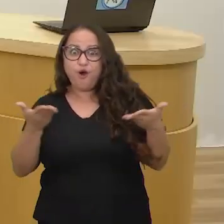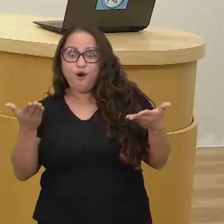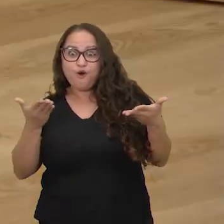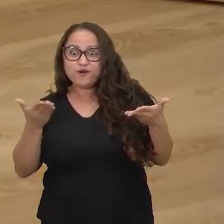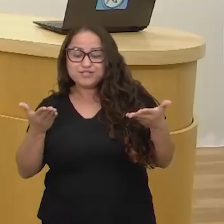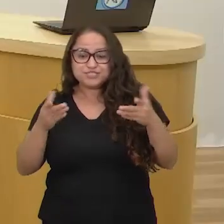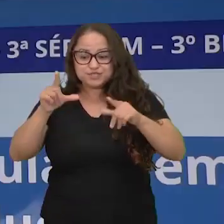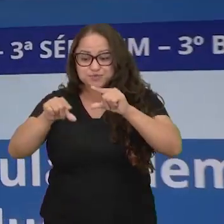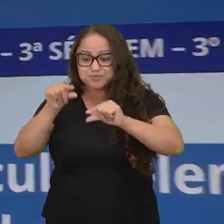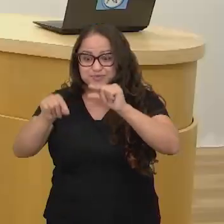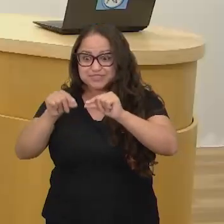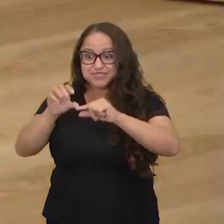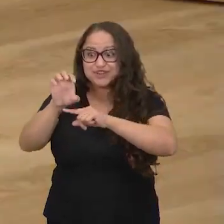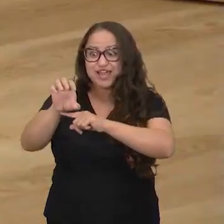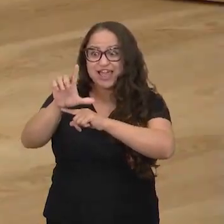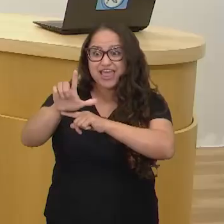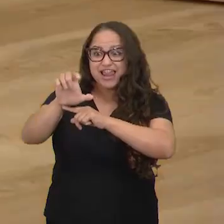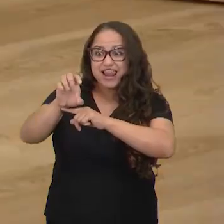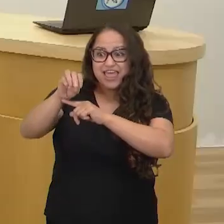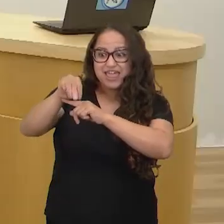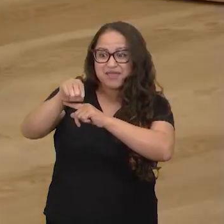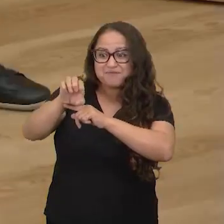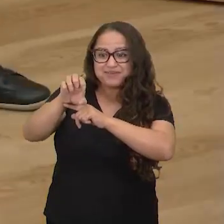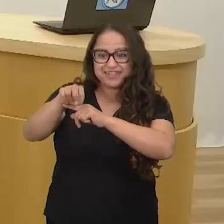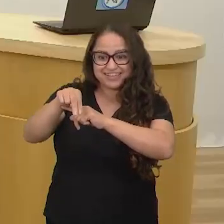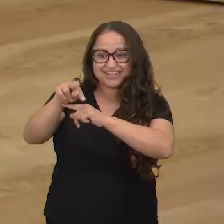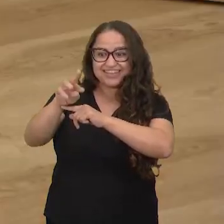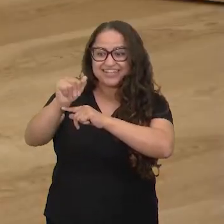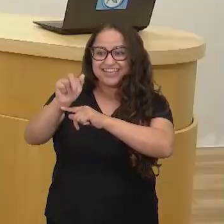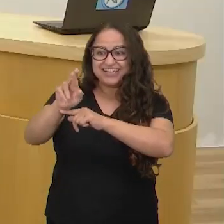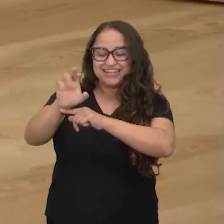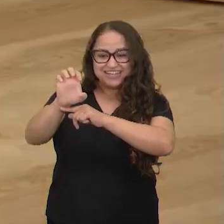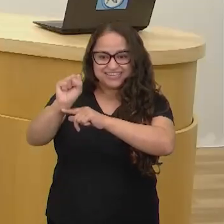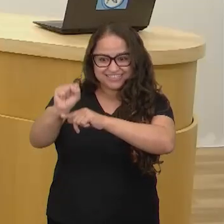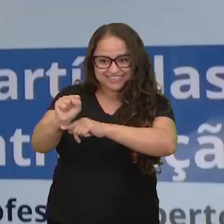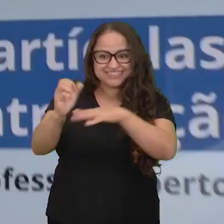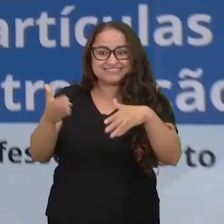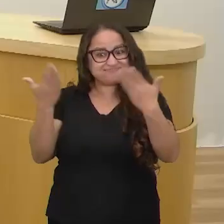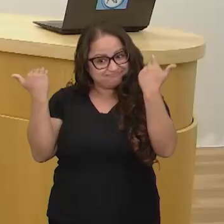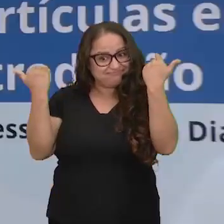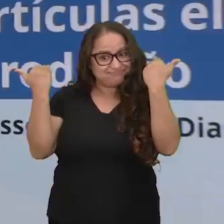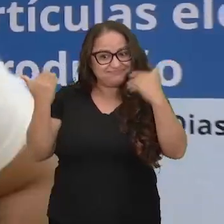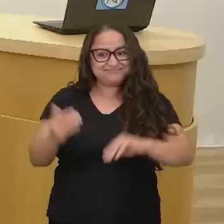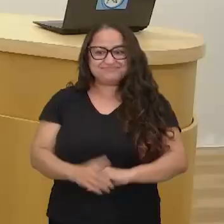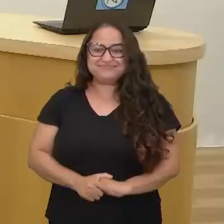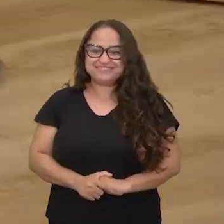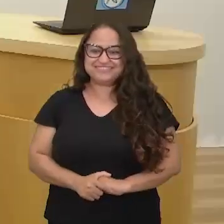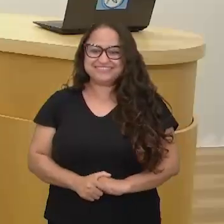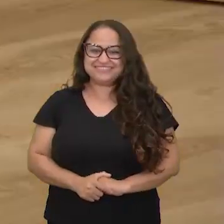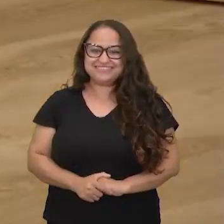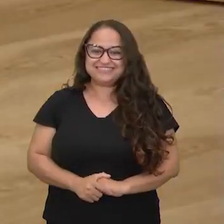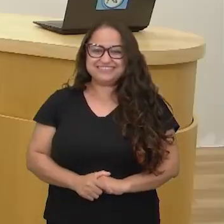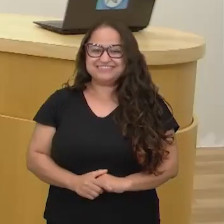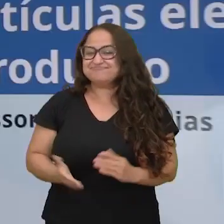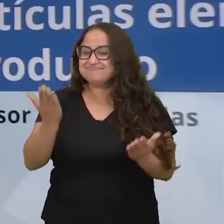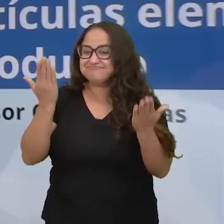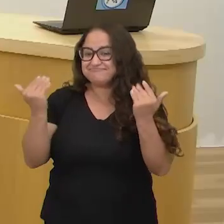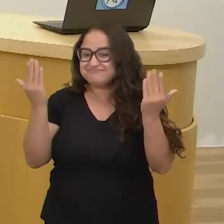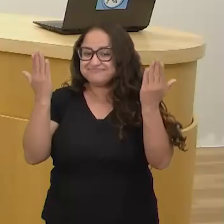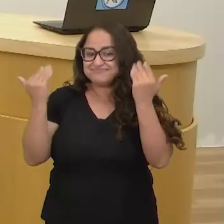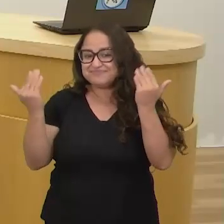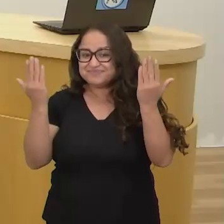partículas elementares, prótons, nêutrons, quarks.